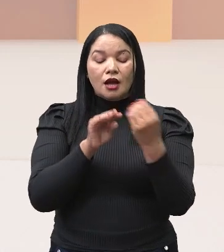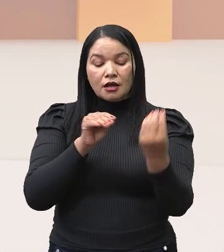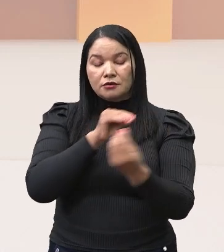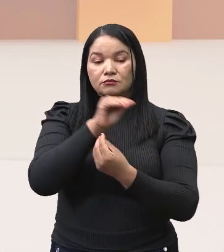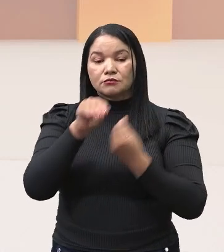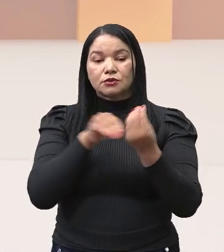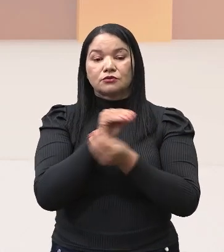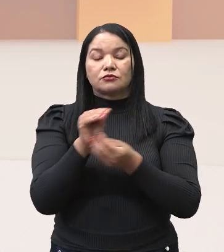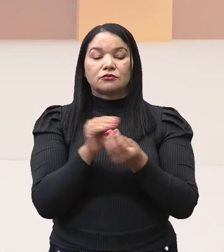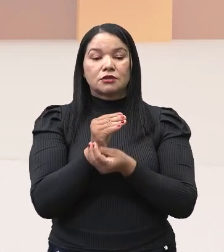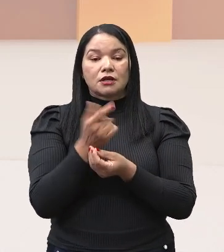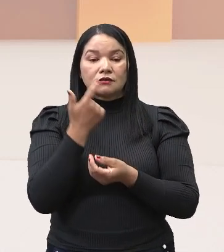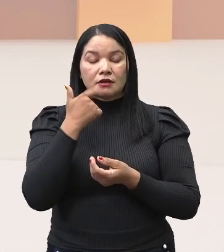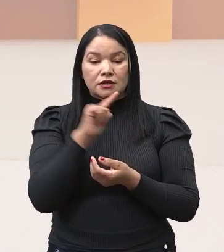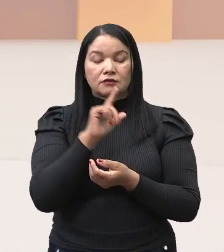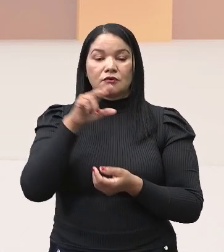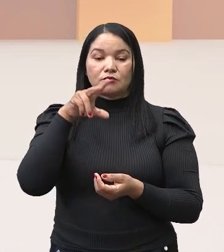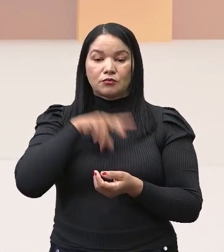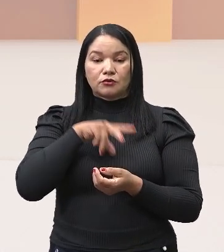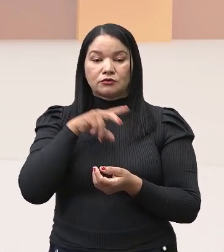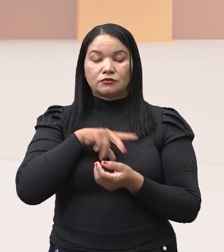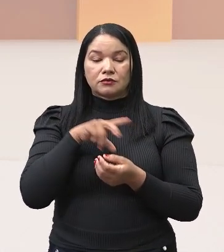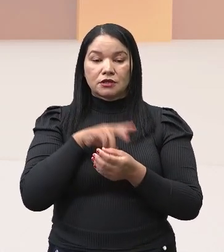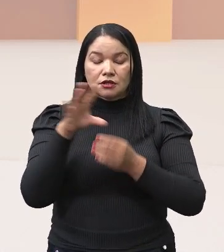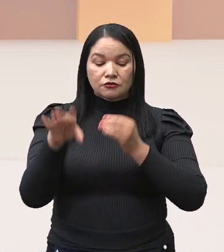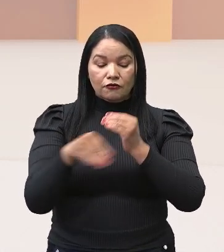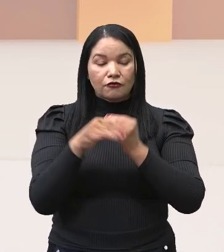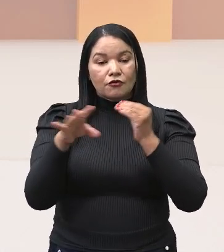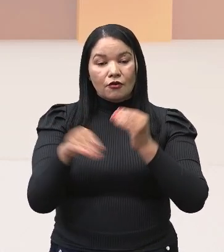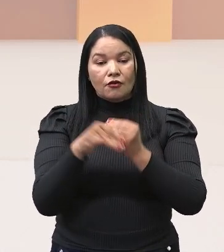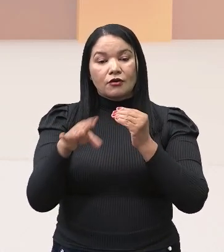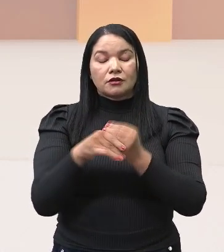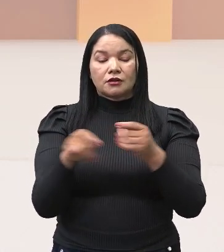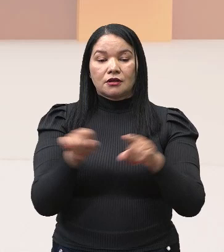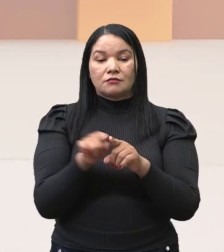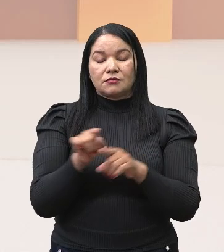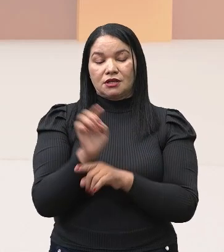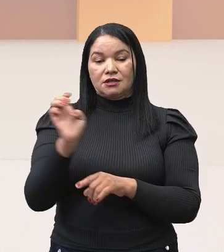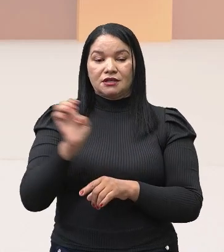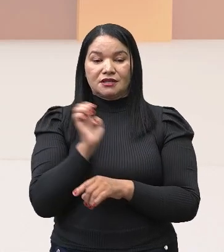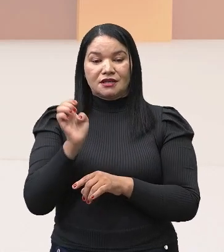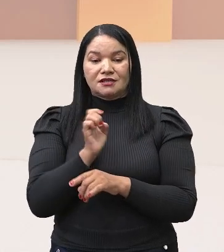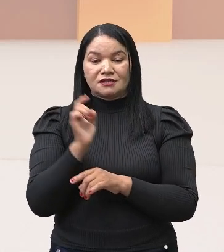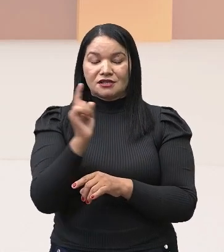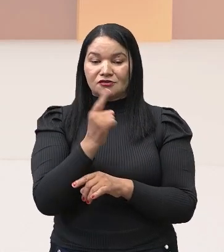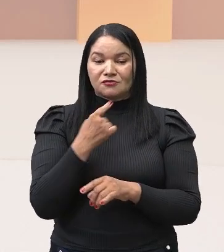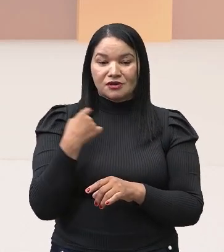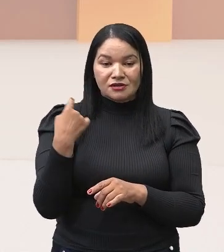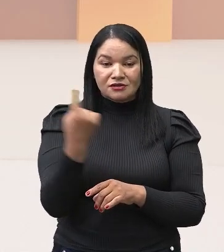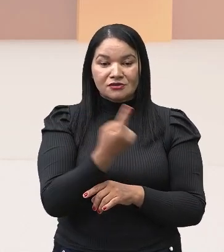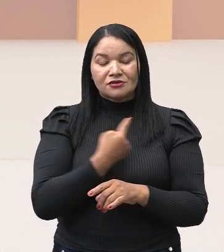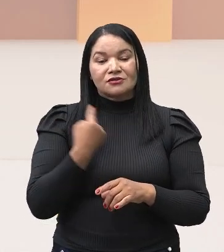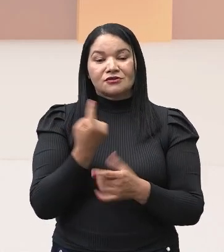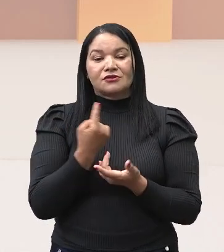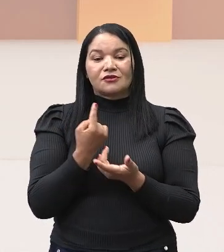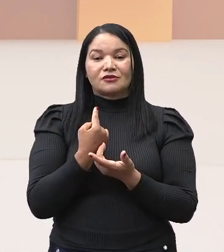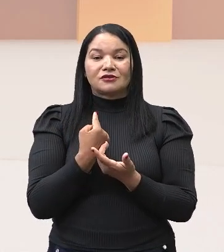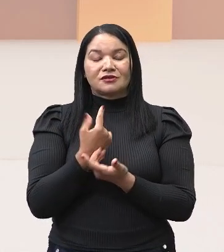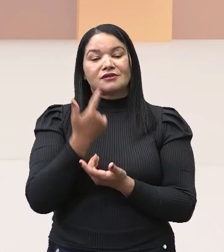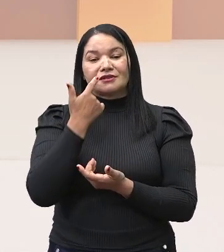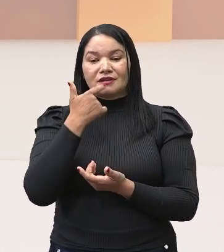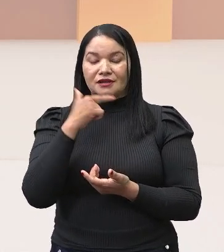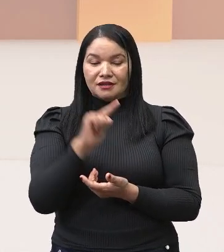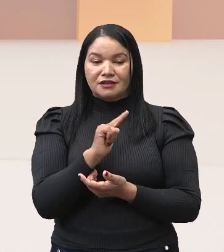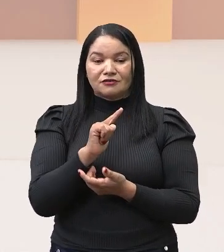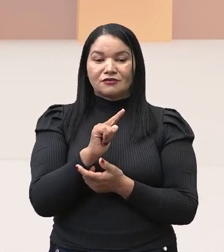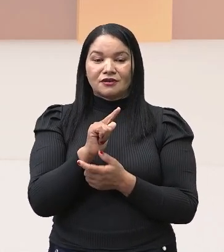misturando à língua portuguesa e enriquecendo bastante o nosso arcabouço linguístico